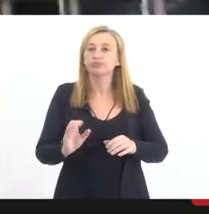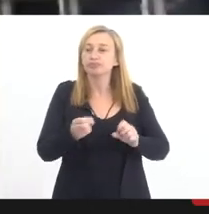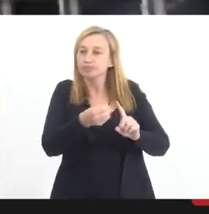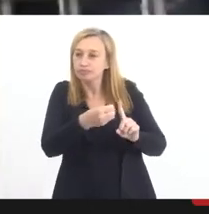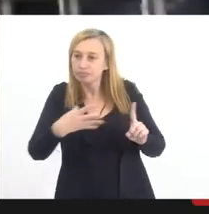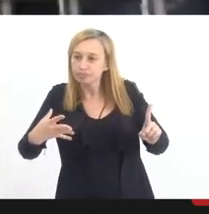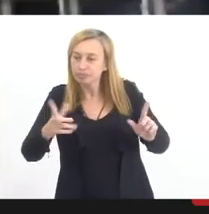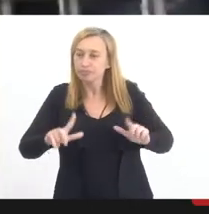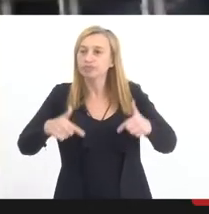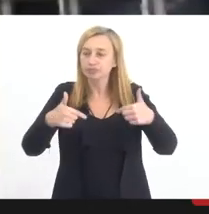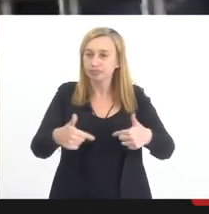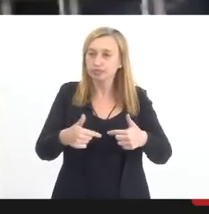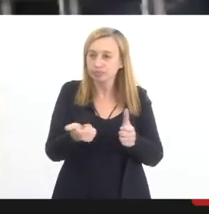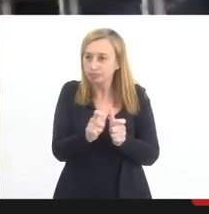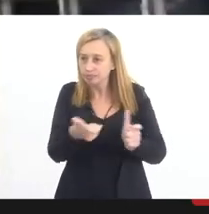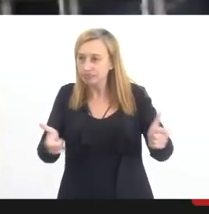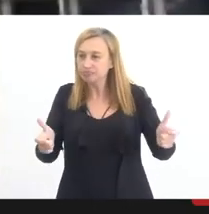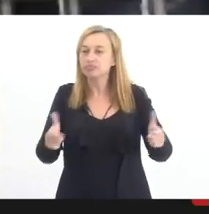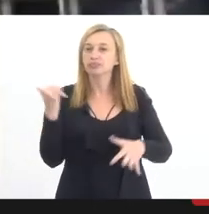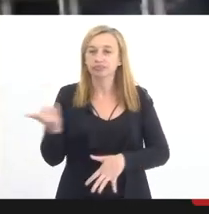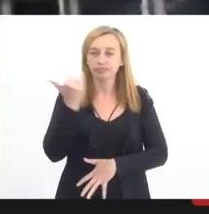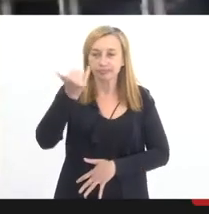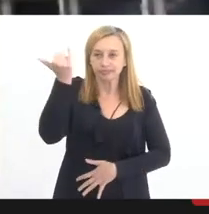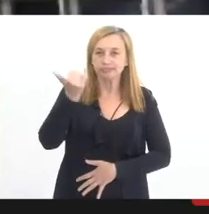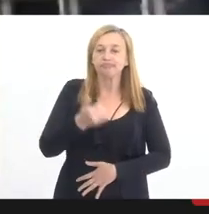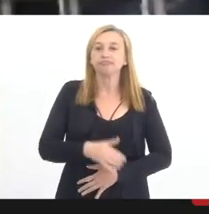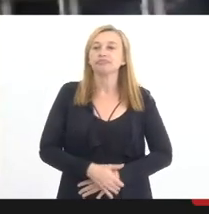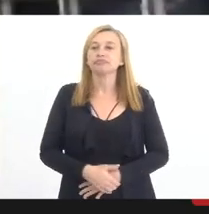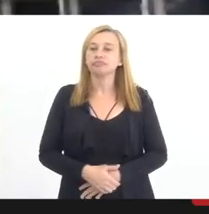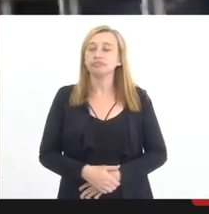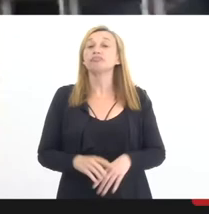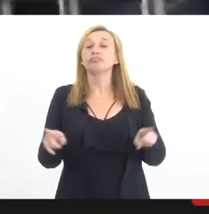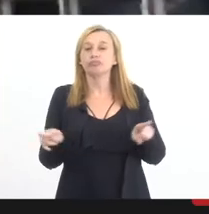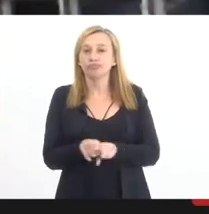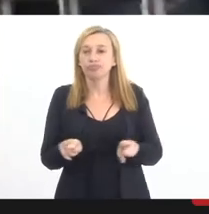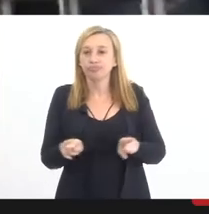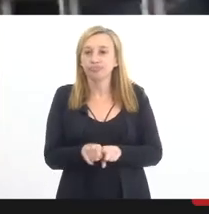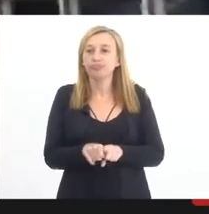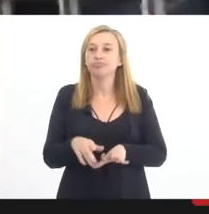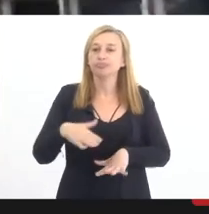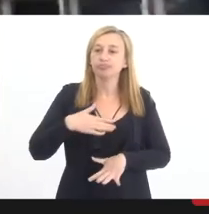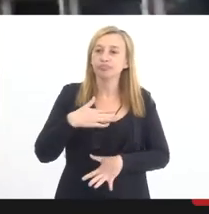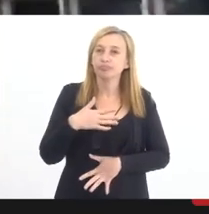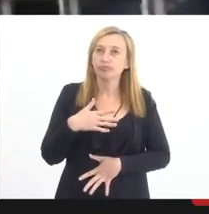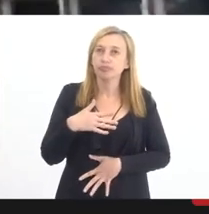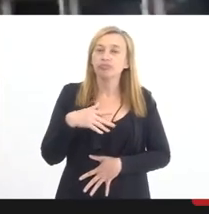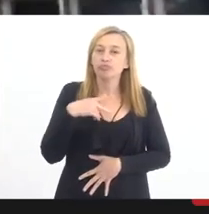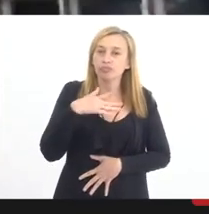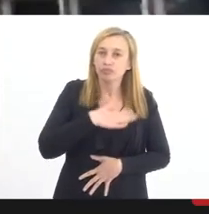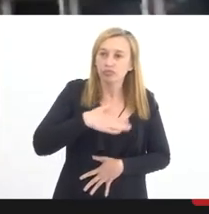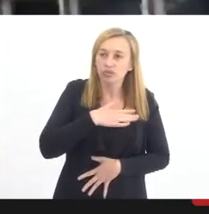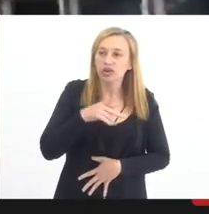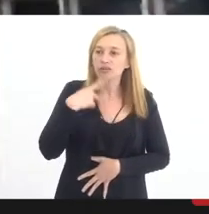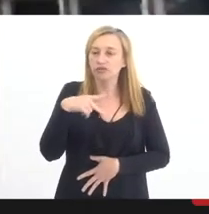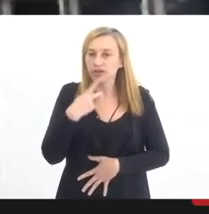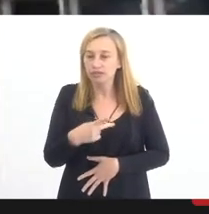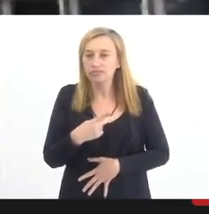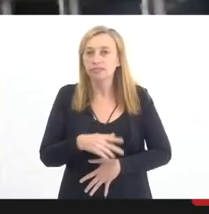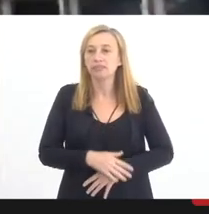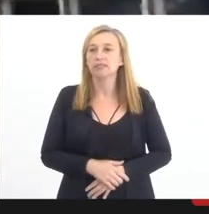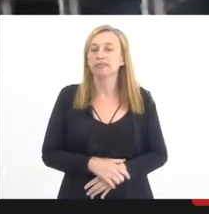extensão vão aumentar e serão extremamente importantes. Também gostaria de falar